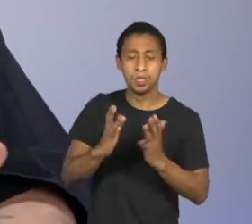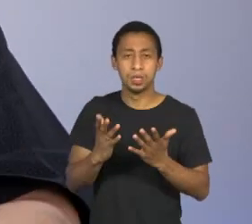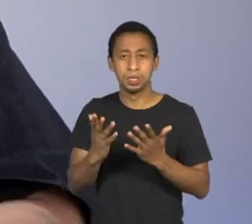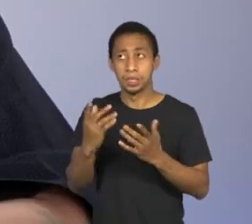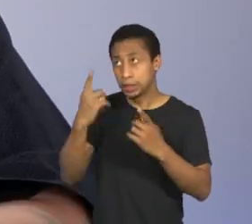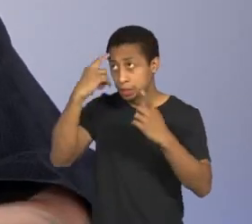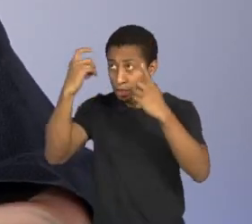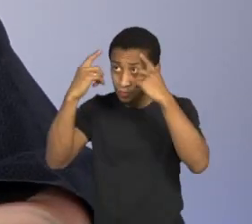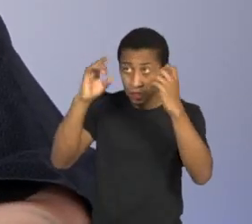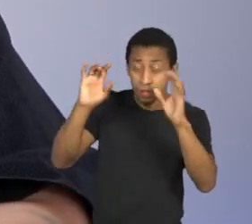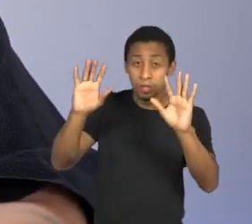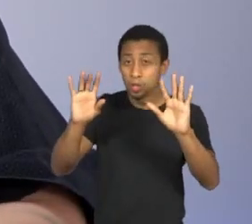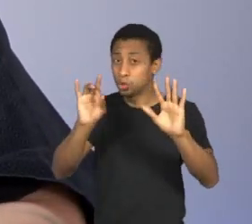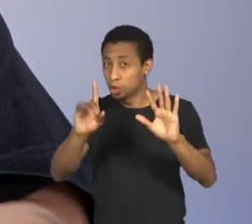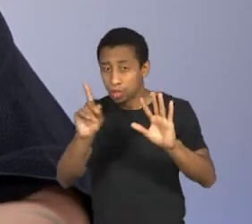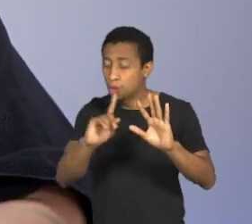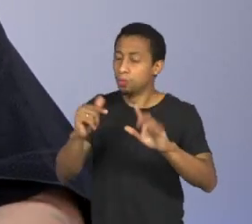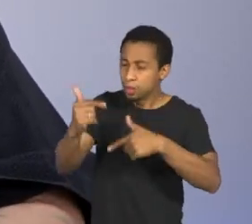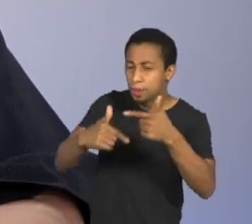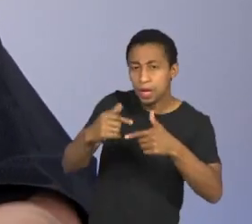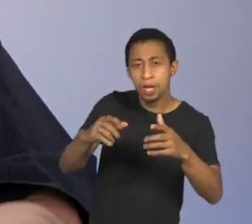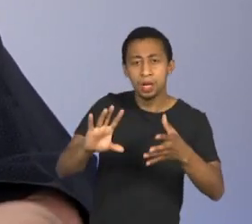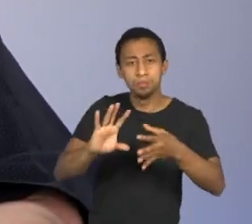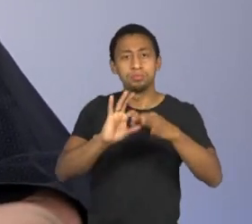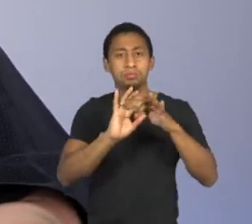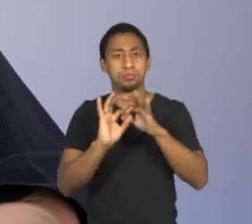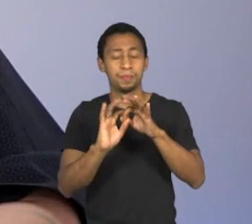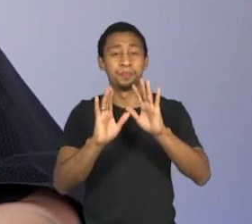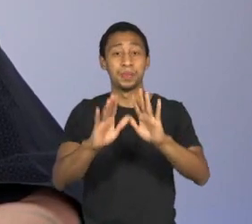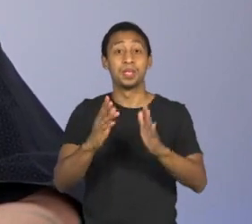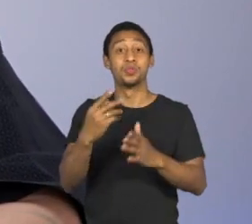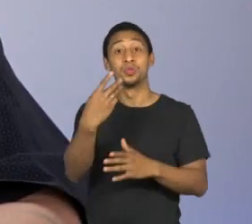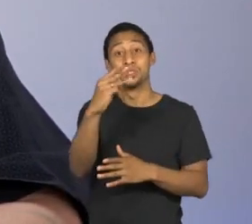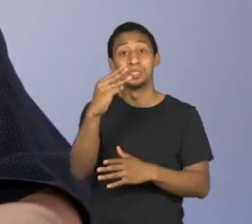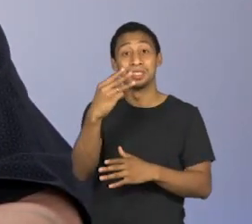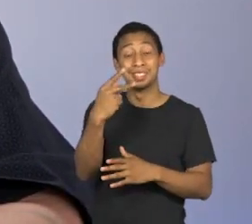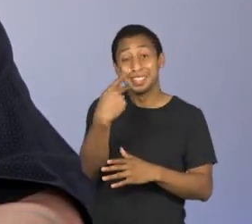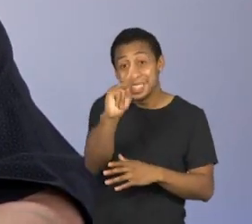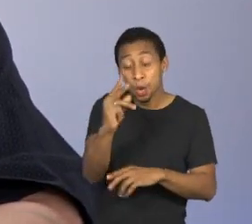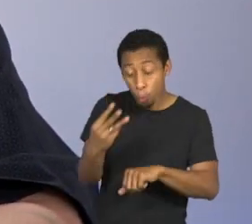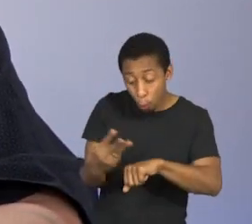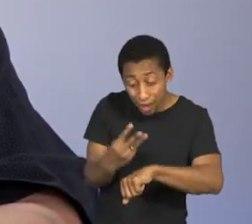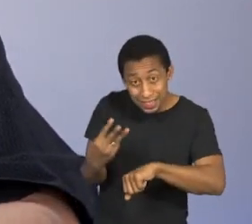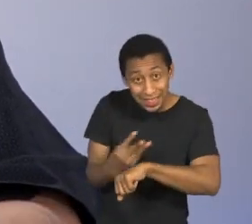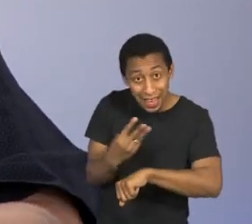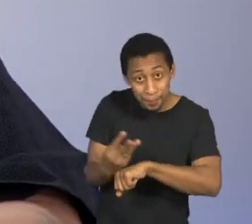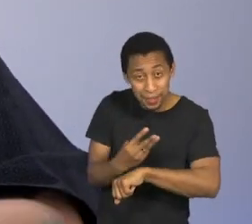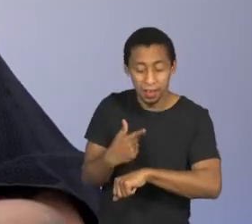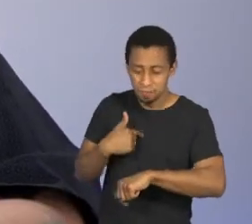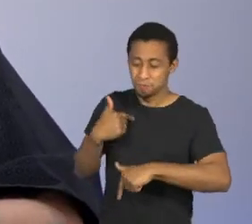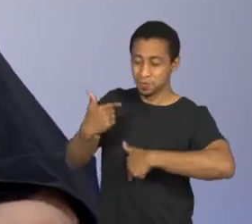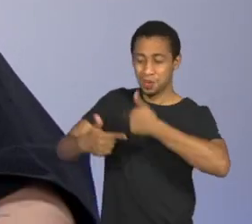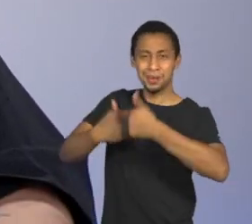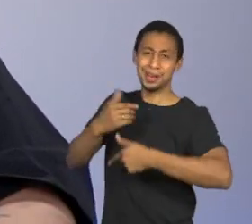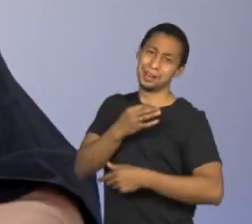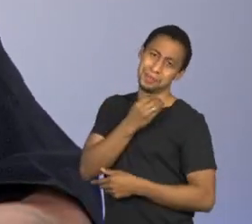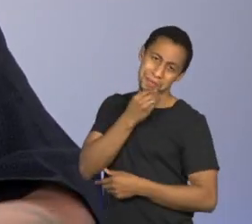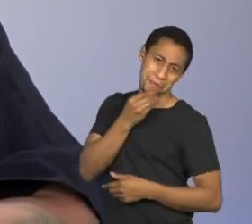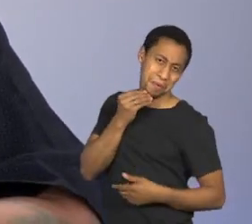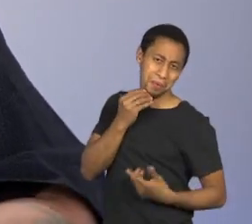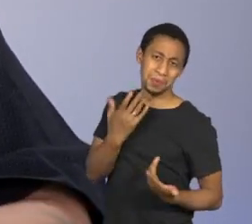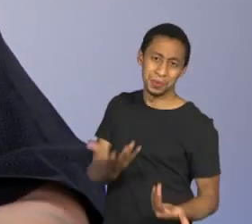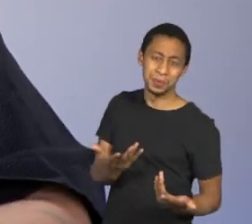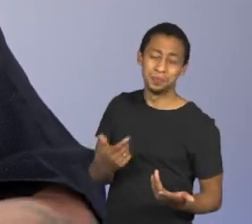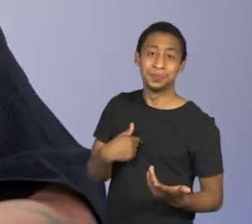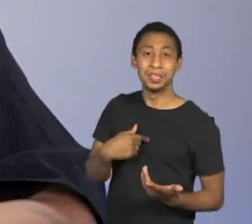não trabalhar só. Só que aí eu sei que no seu WhatsApp está lá escrito trabalhando é óbvio, eu acompanho toda a sua carreira,